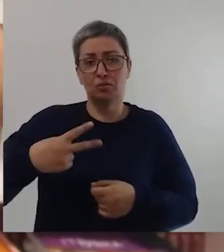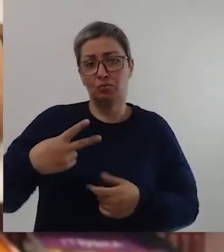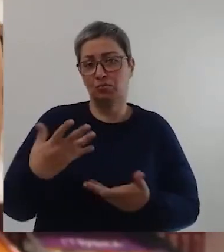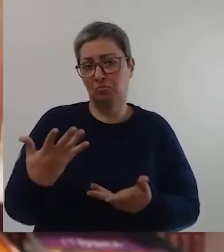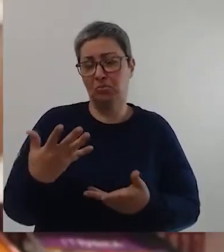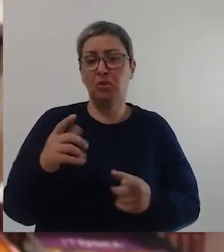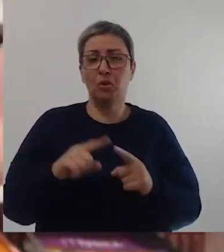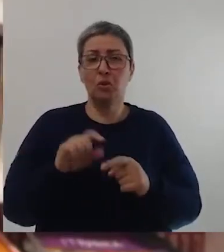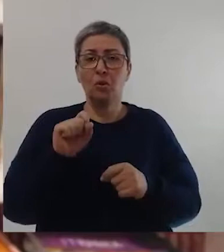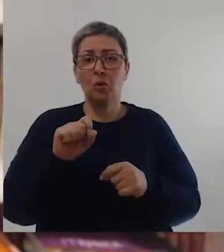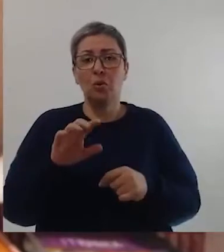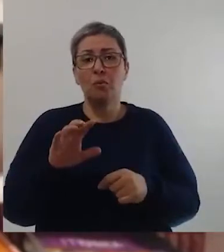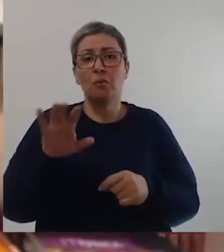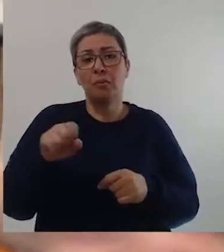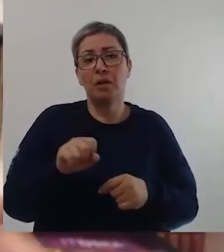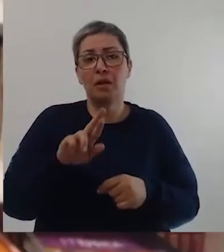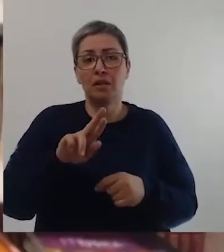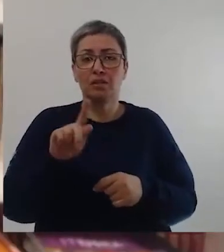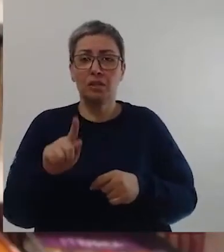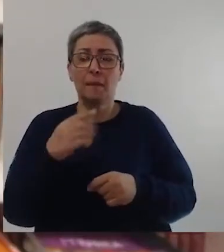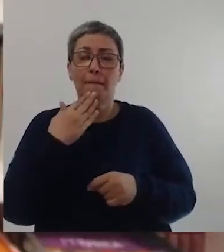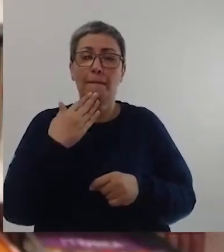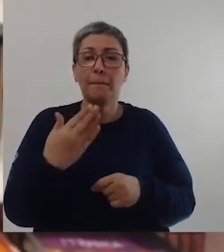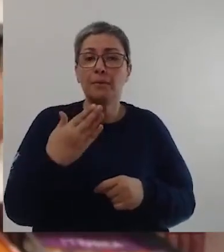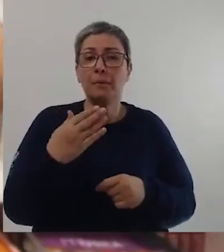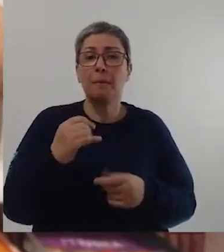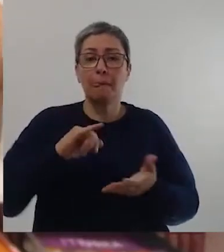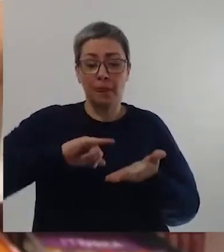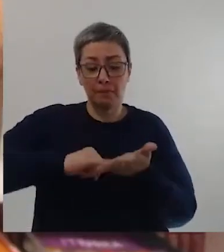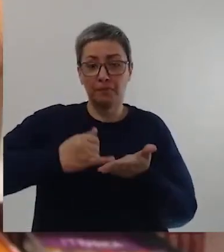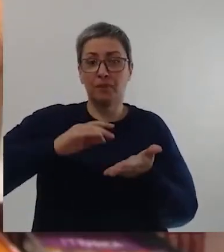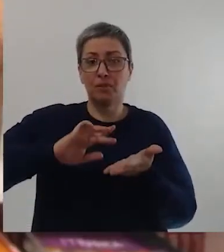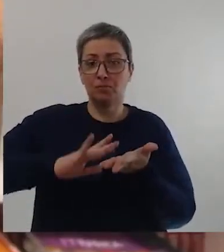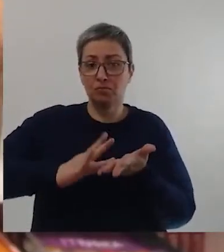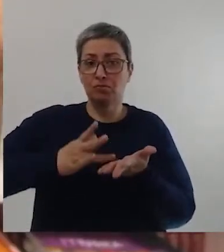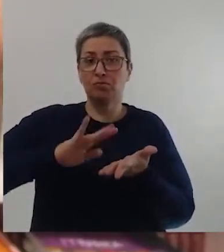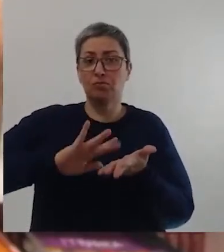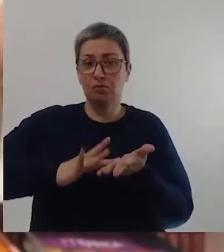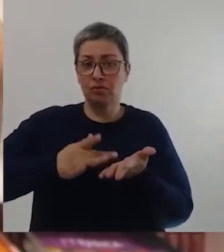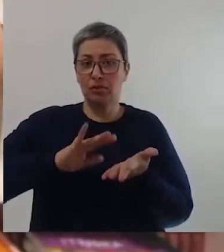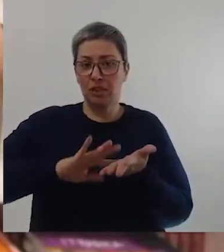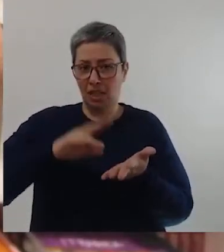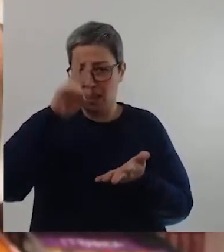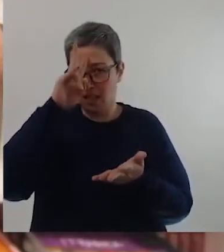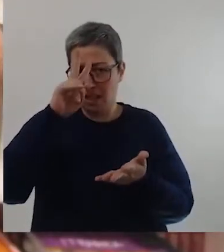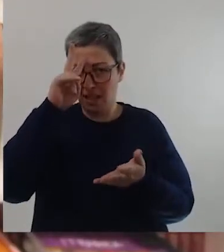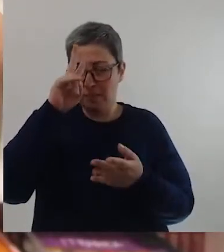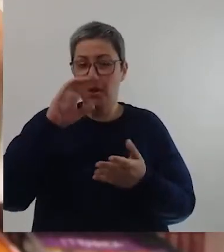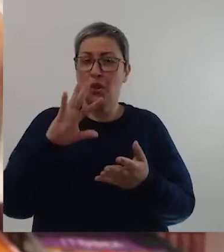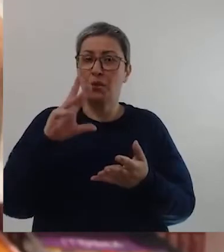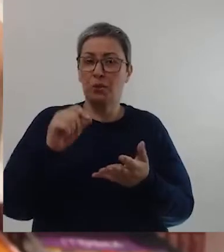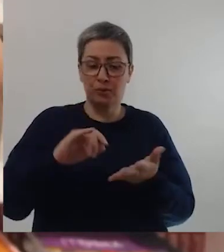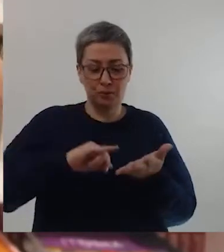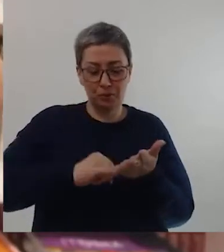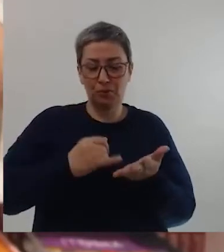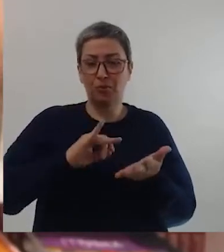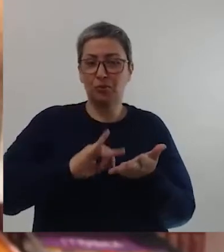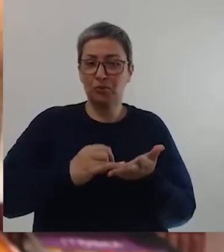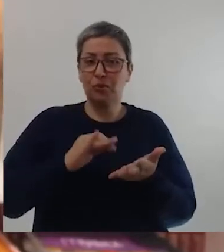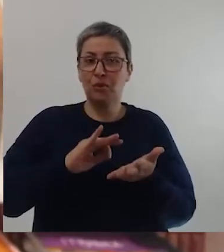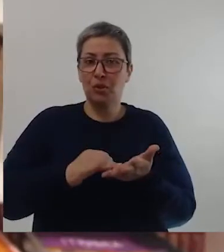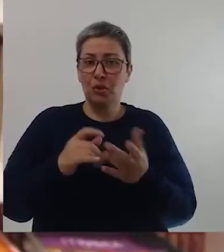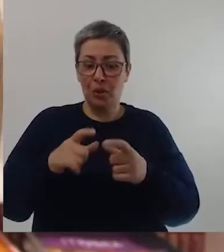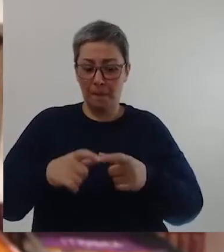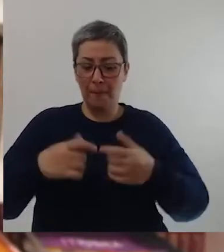do RG tirar o RG né a pessoa pediu para você colocar os dedos Só lembrado disso né todos